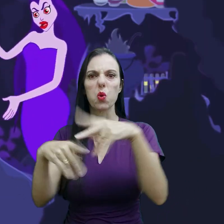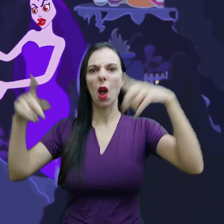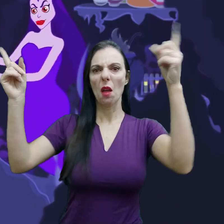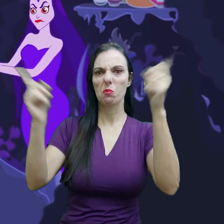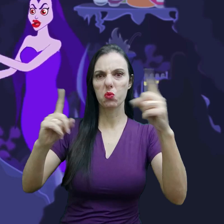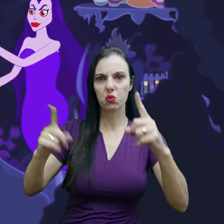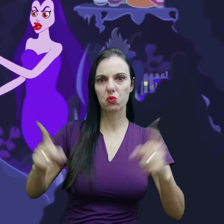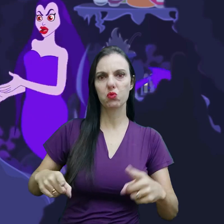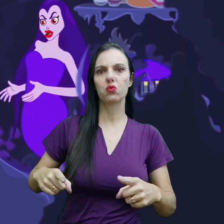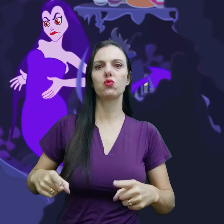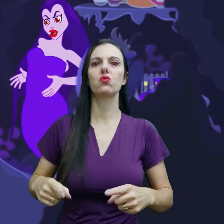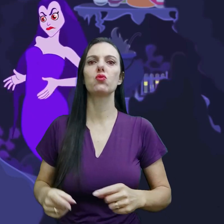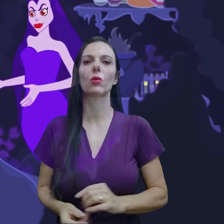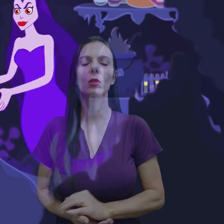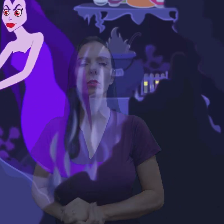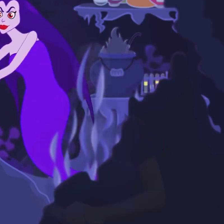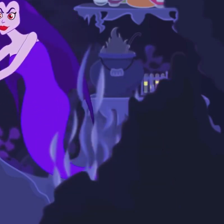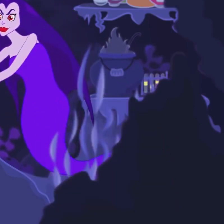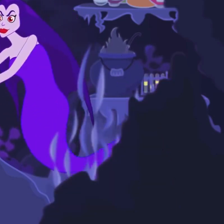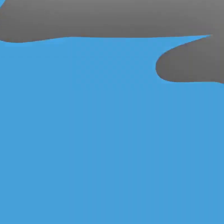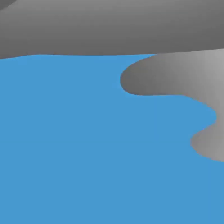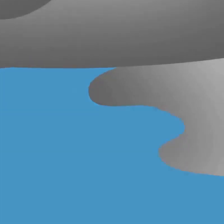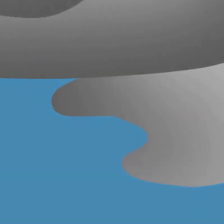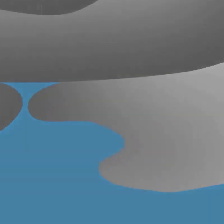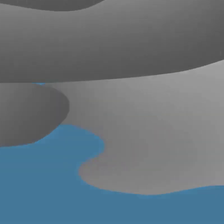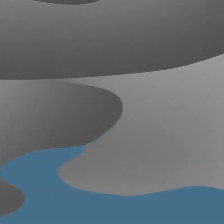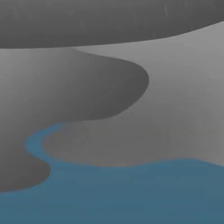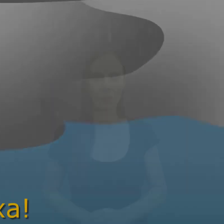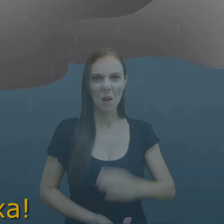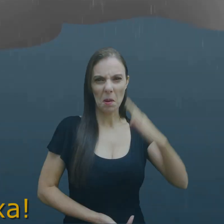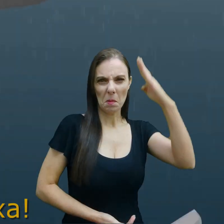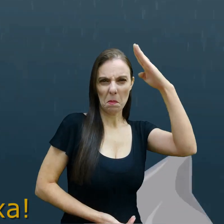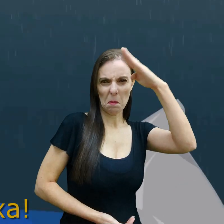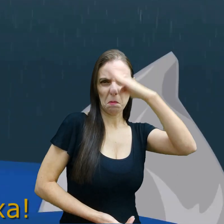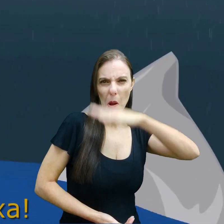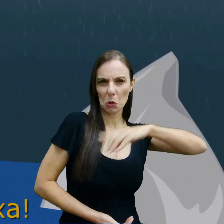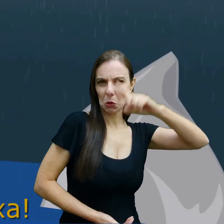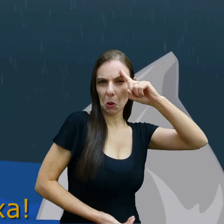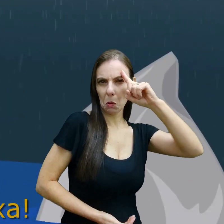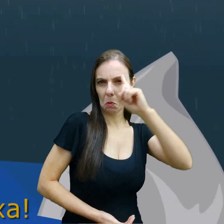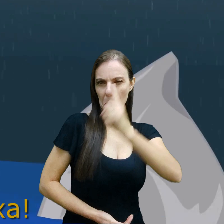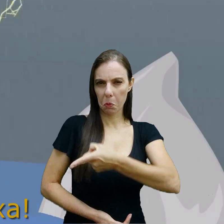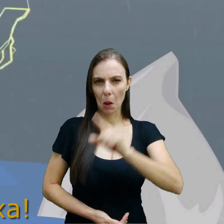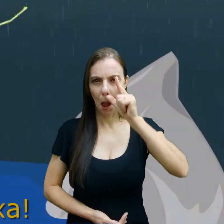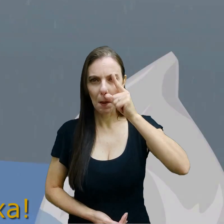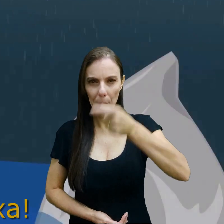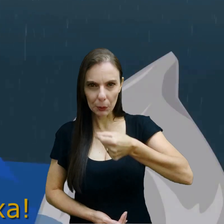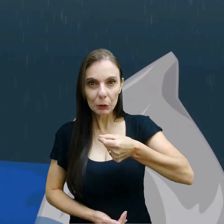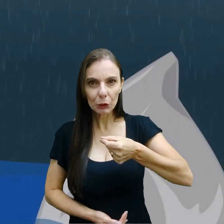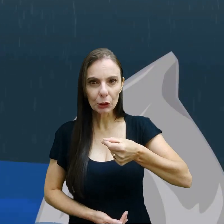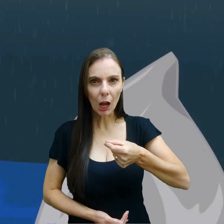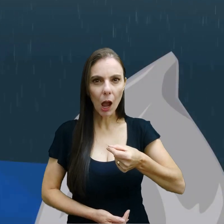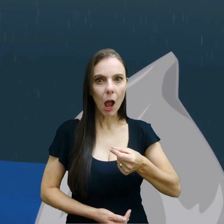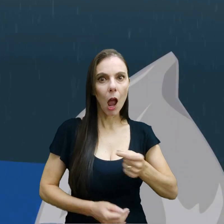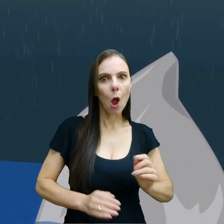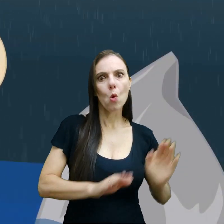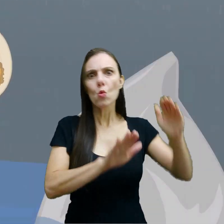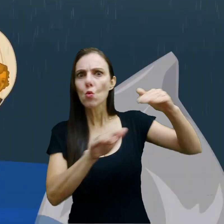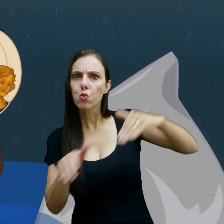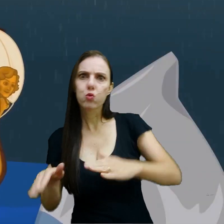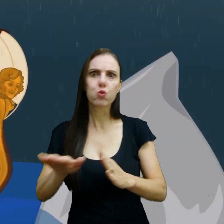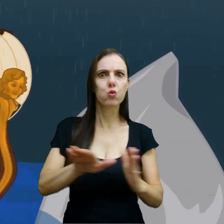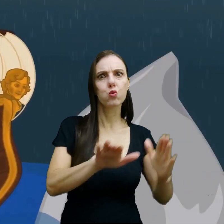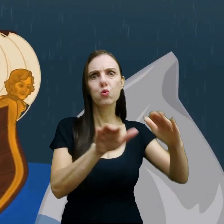rujam os trovões. Com a maldição da bruxa, ondas